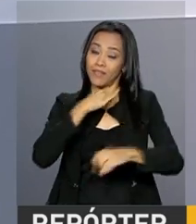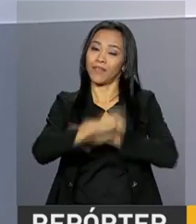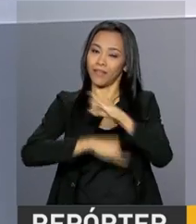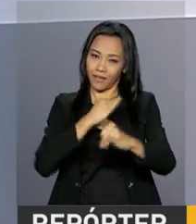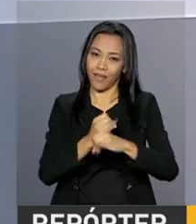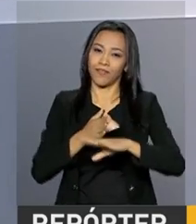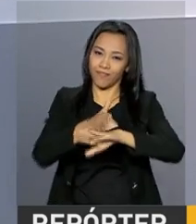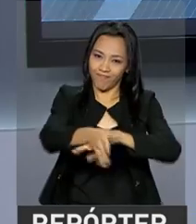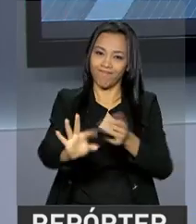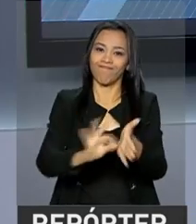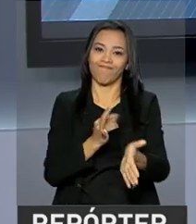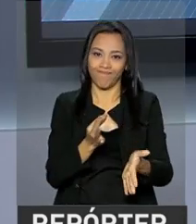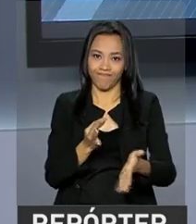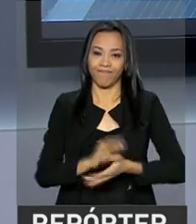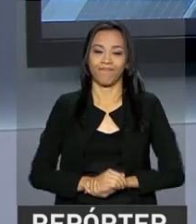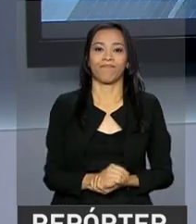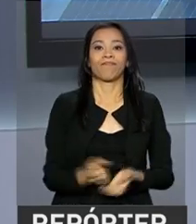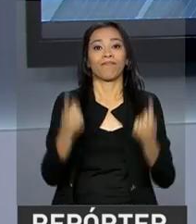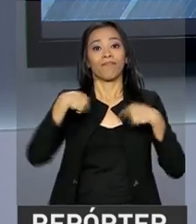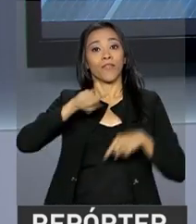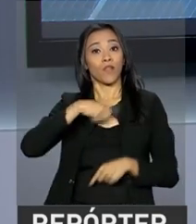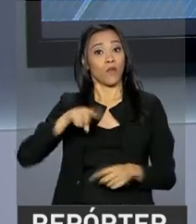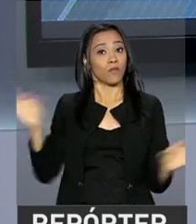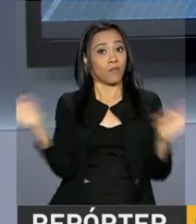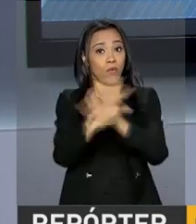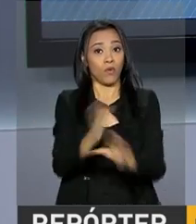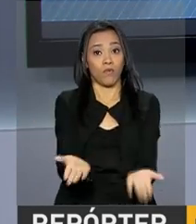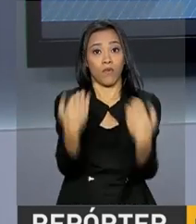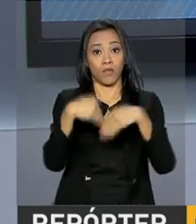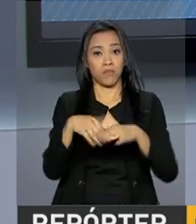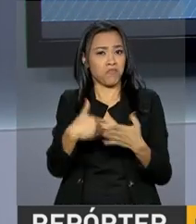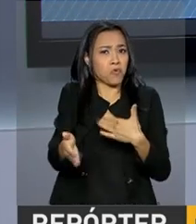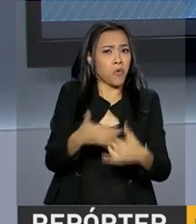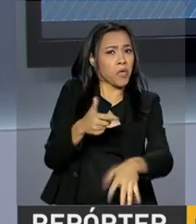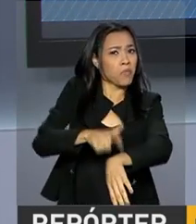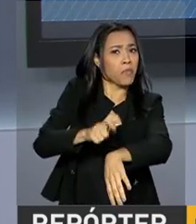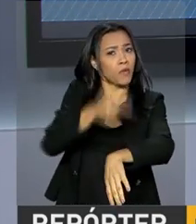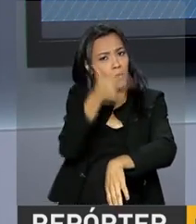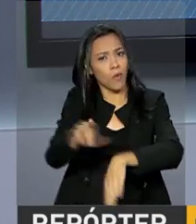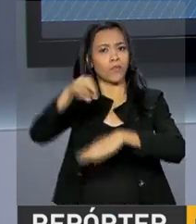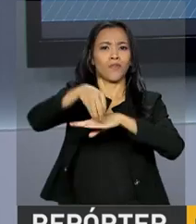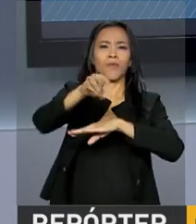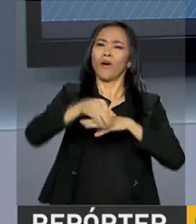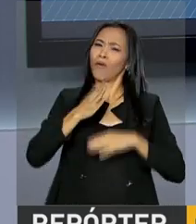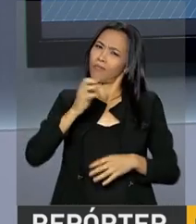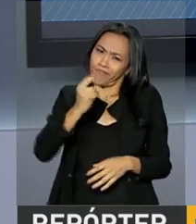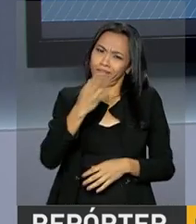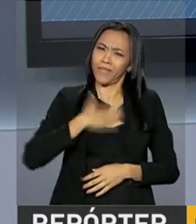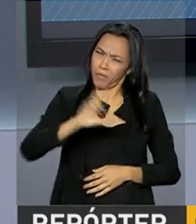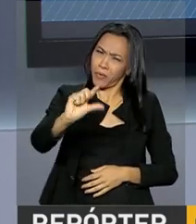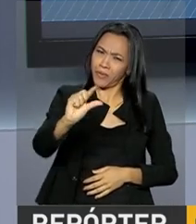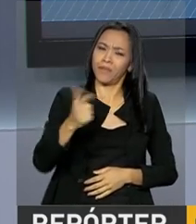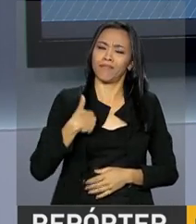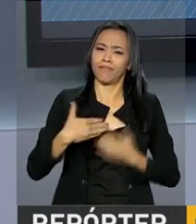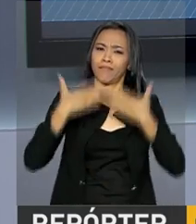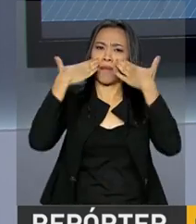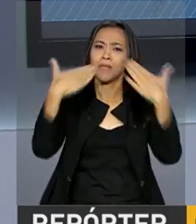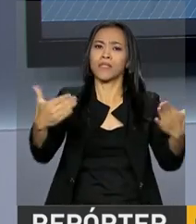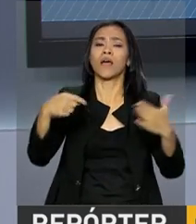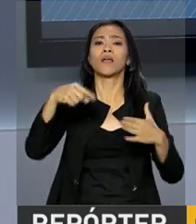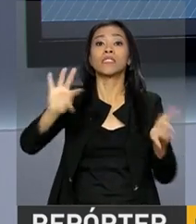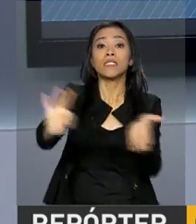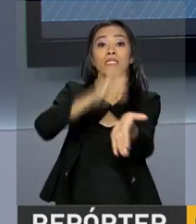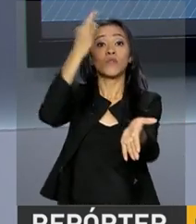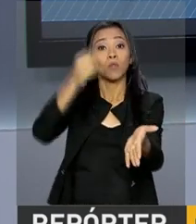pela internet a gente fica por aqui voltamos a qualquer momento com outras informações ou daqui a pouquinho na cerimônia de assinatura